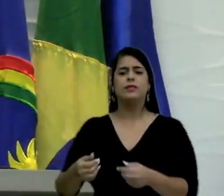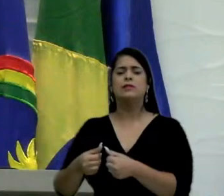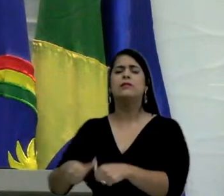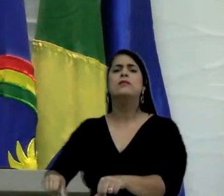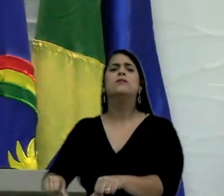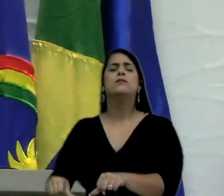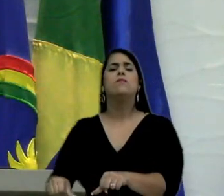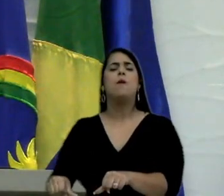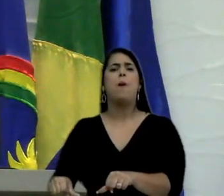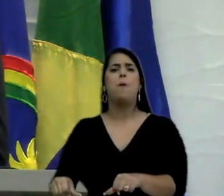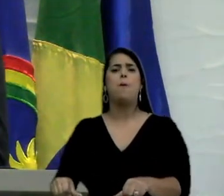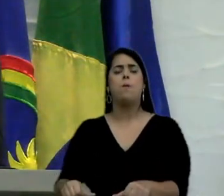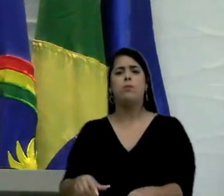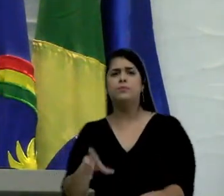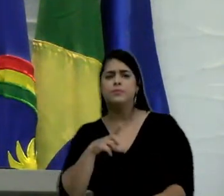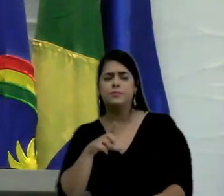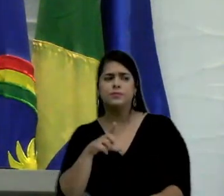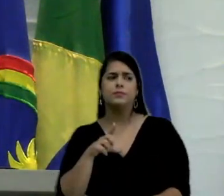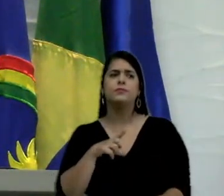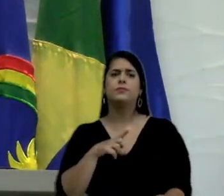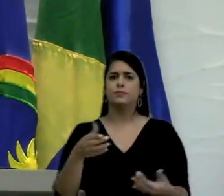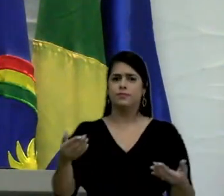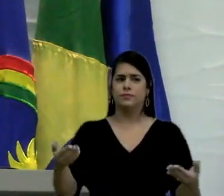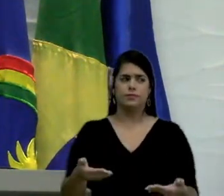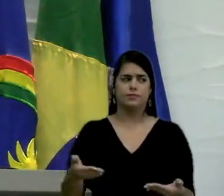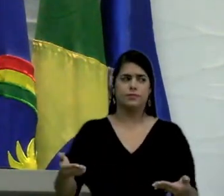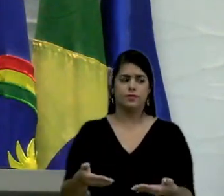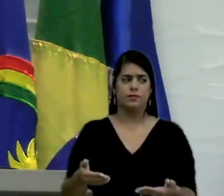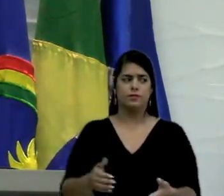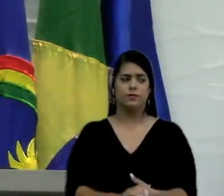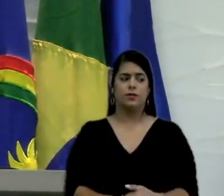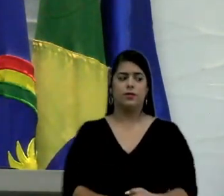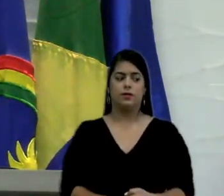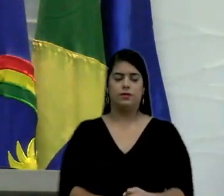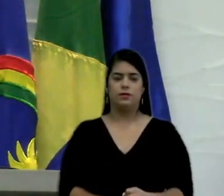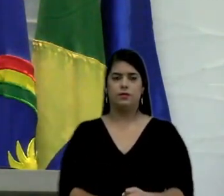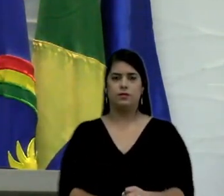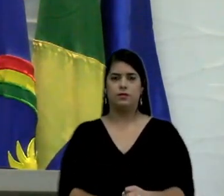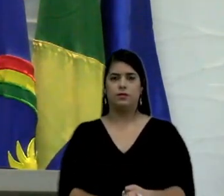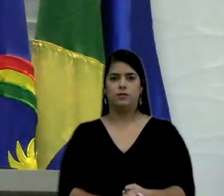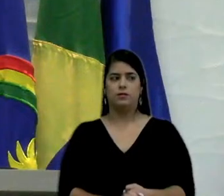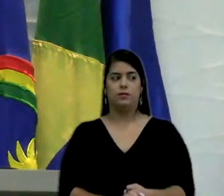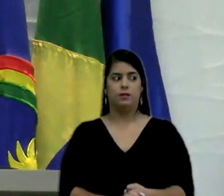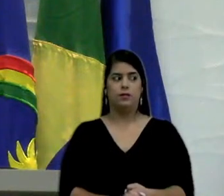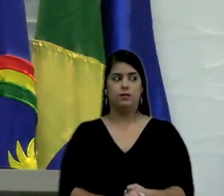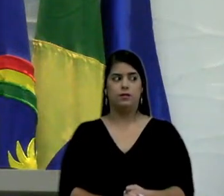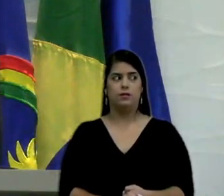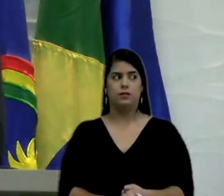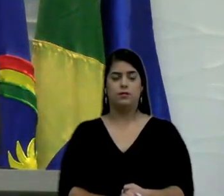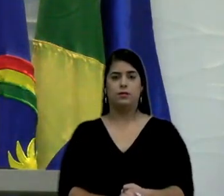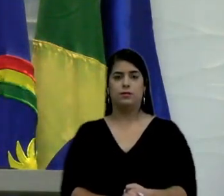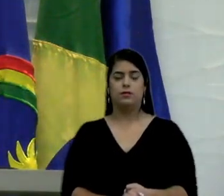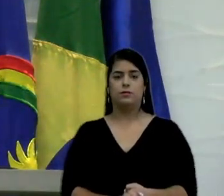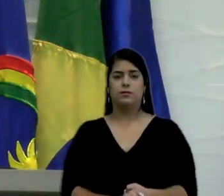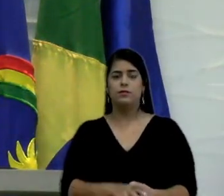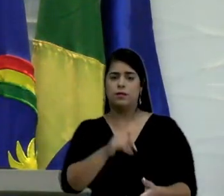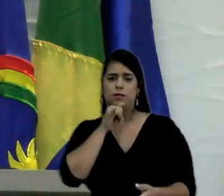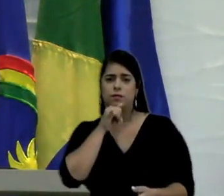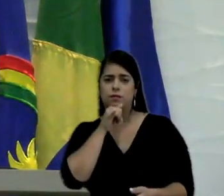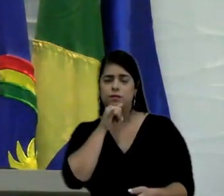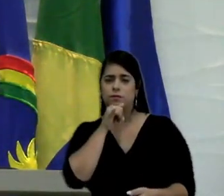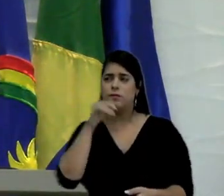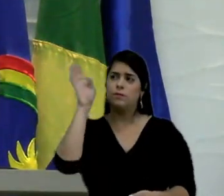deixou nós temos nessa gestão com mais excelência por qu por exemplo a gestão